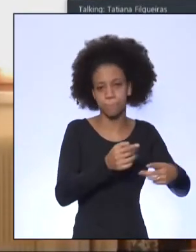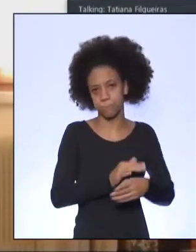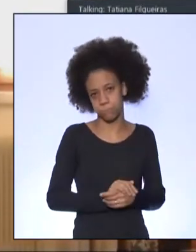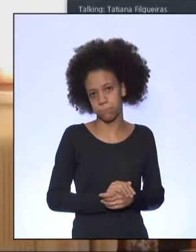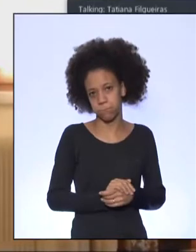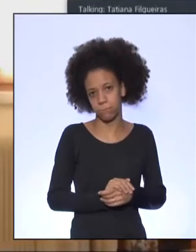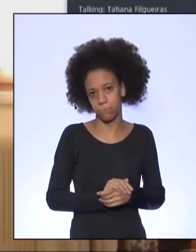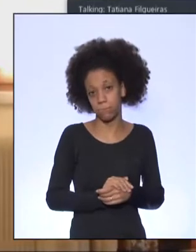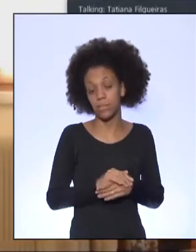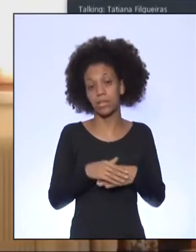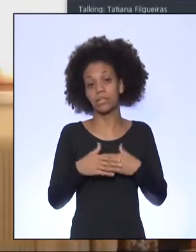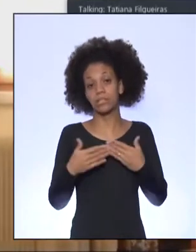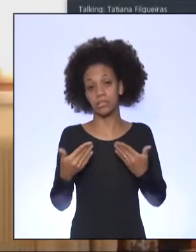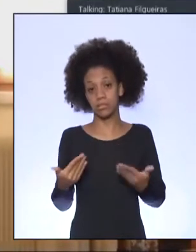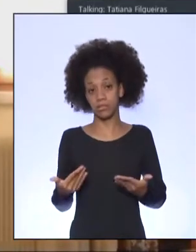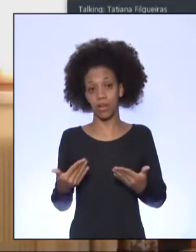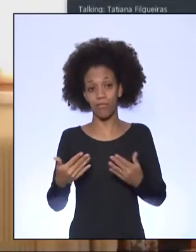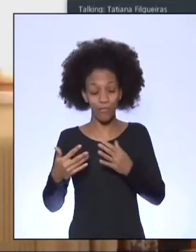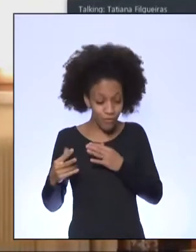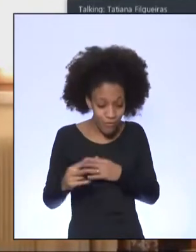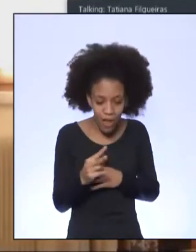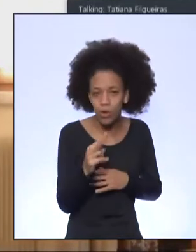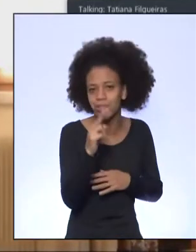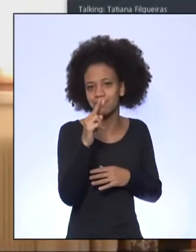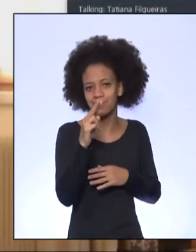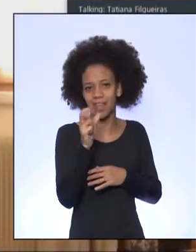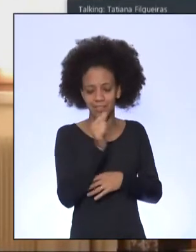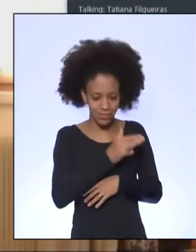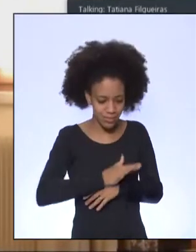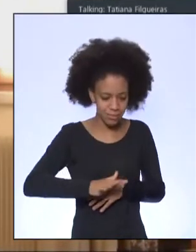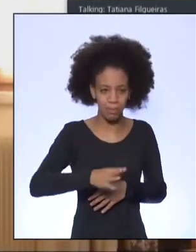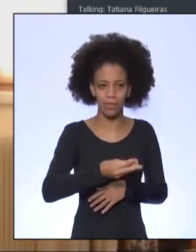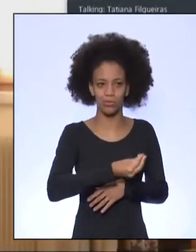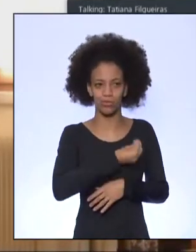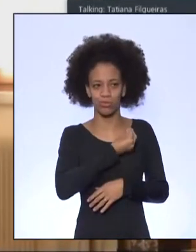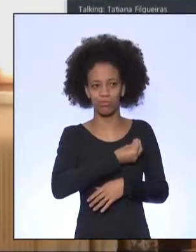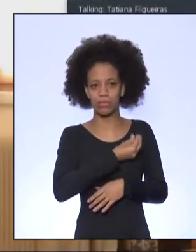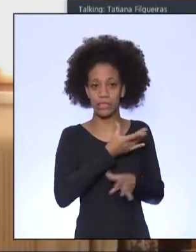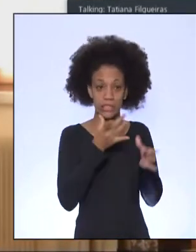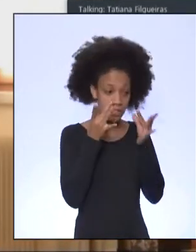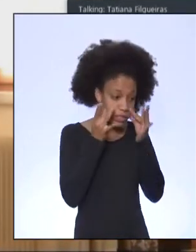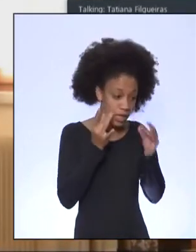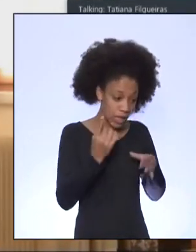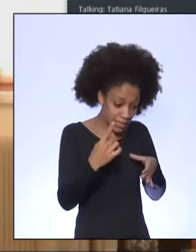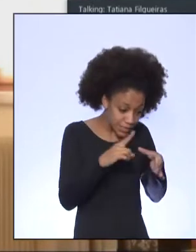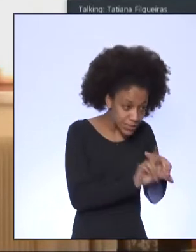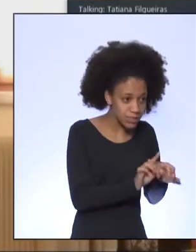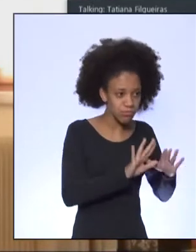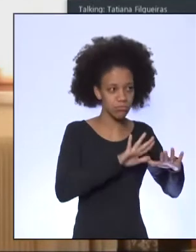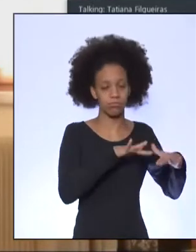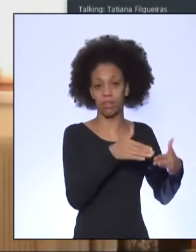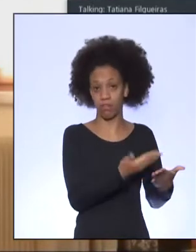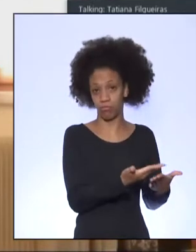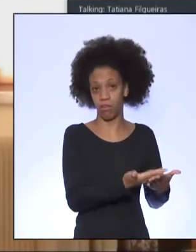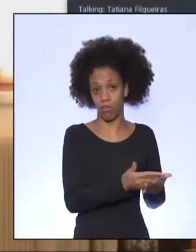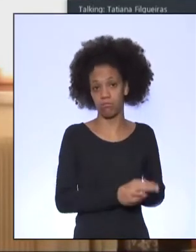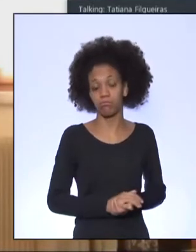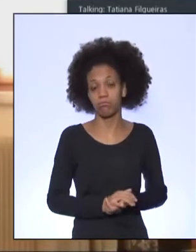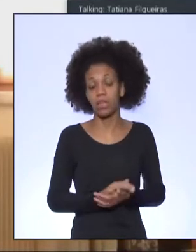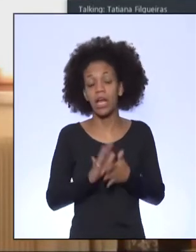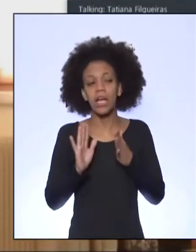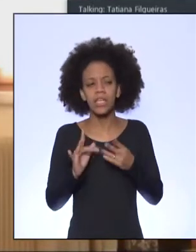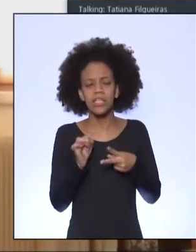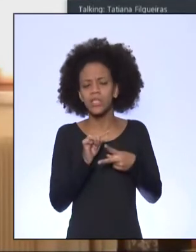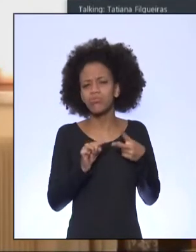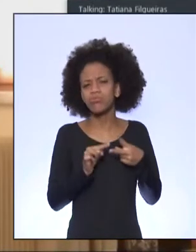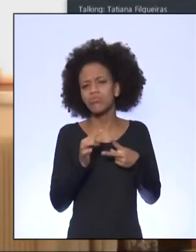né? É como se a gente fosse valorizar ainda mais esse espaço de convívio aí dentro da sala de aula. E duas outras coisas que me chamam a